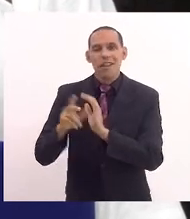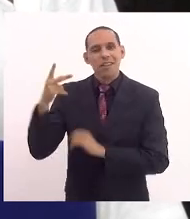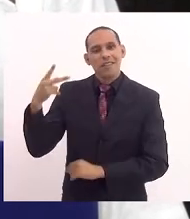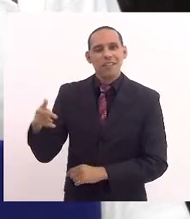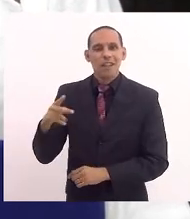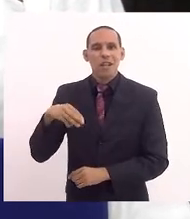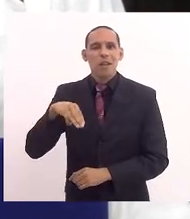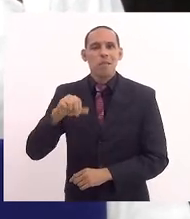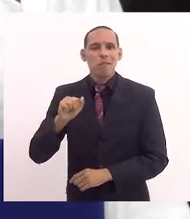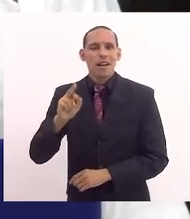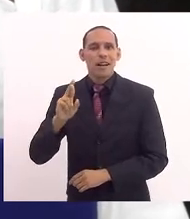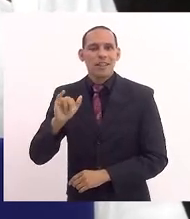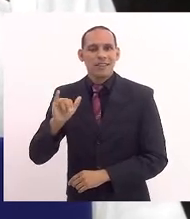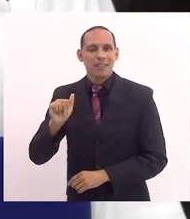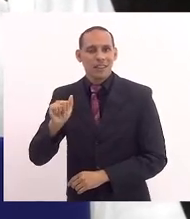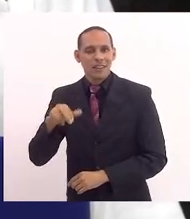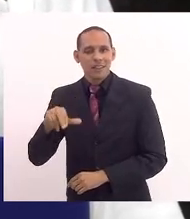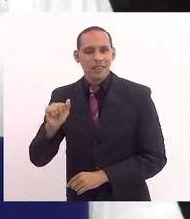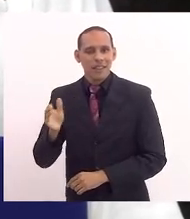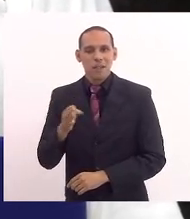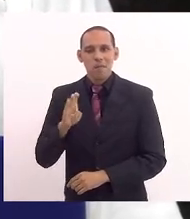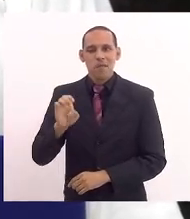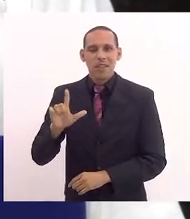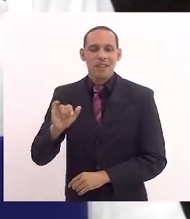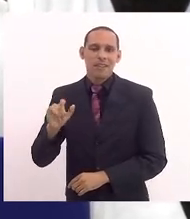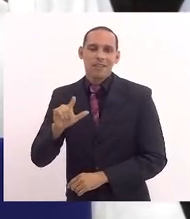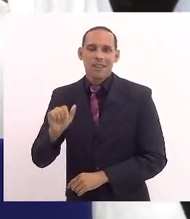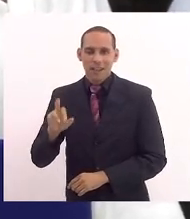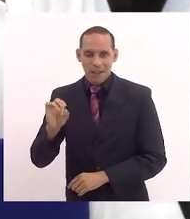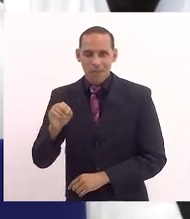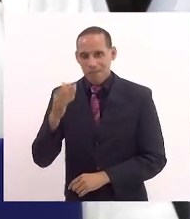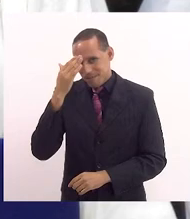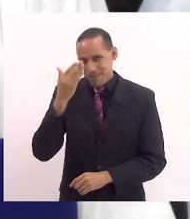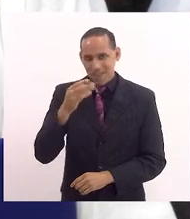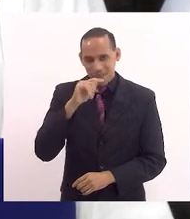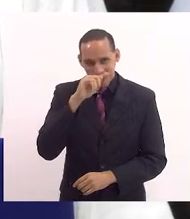dela é Mariana Belisário. Obrigado.